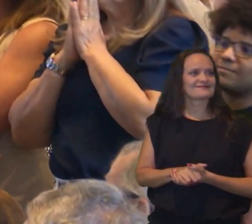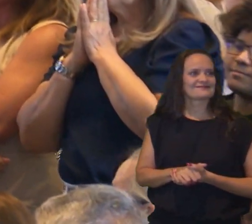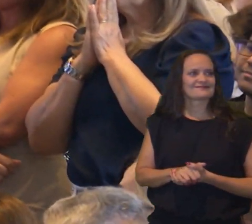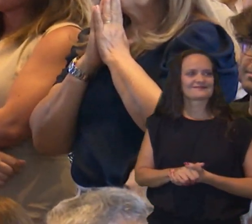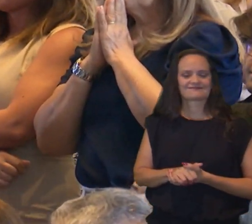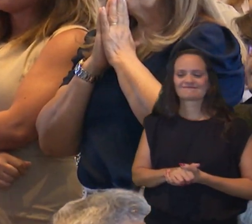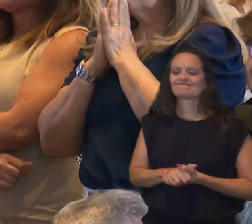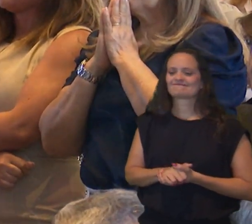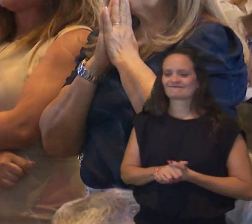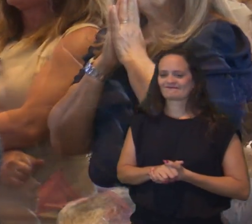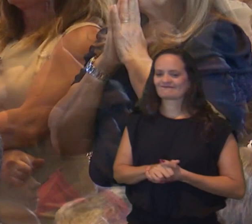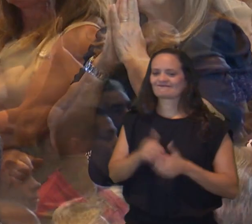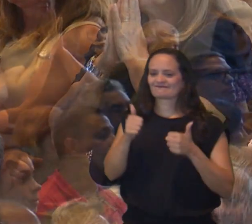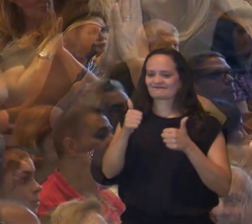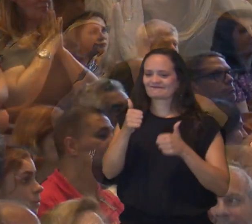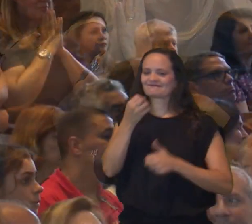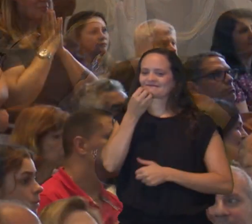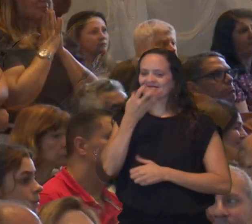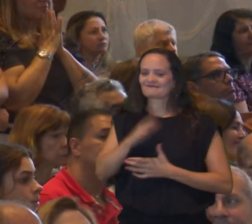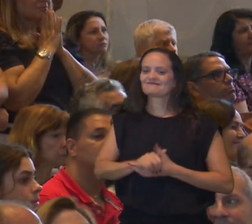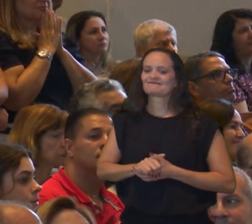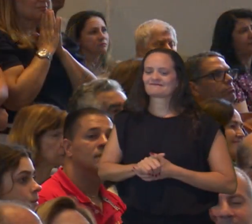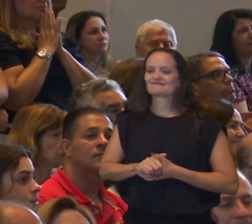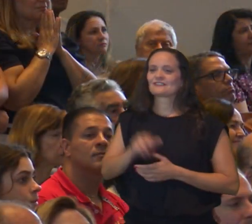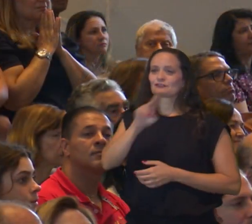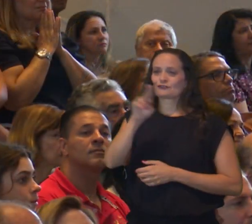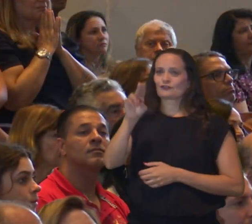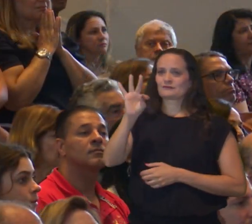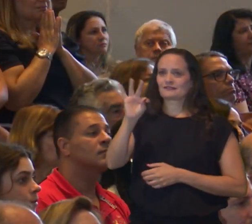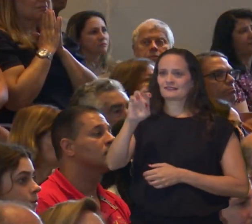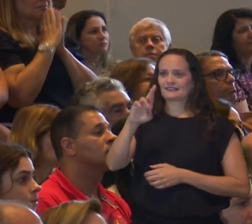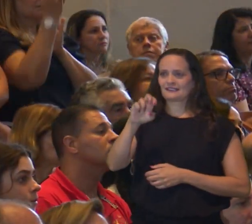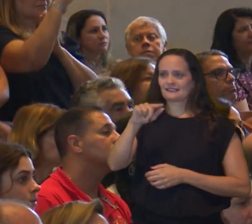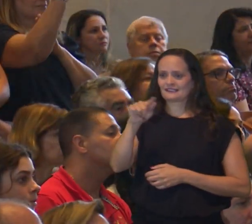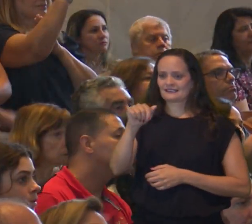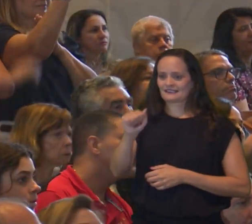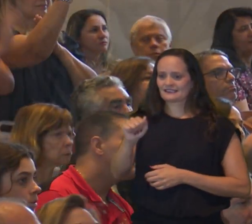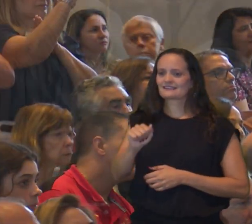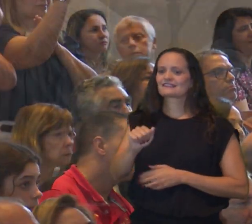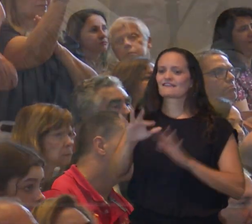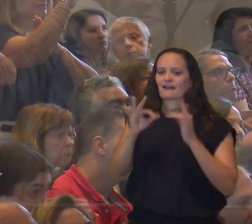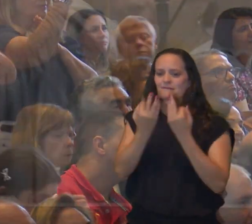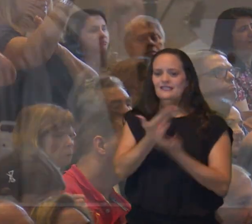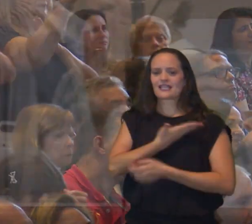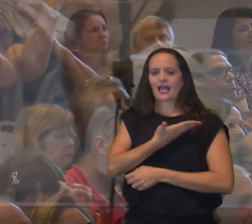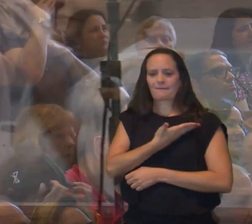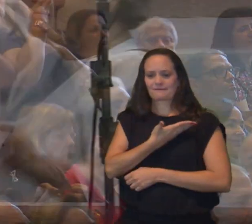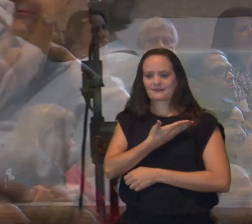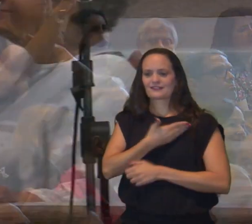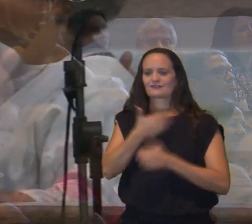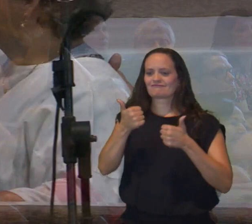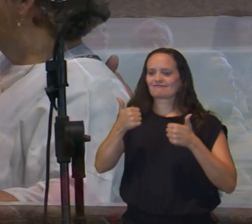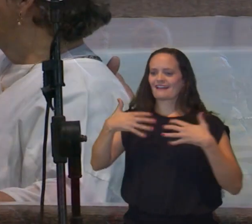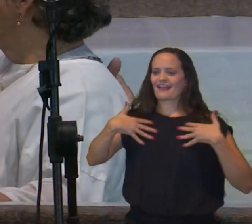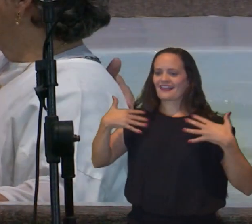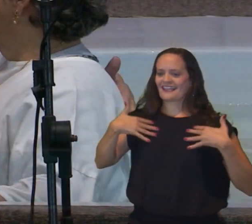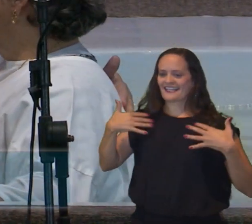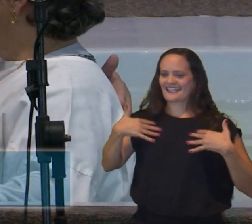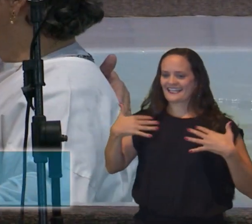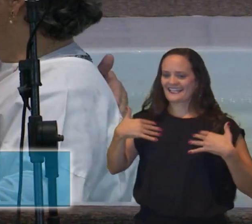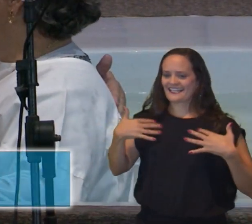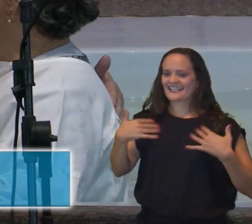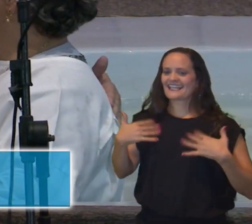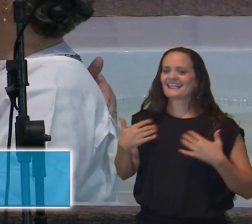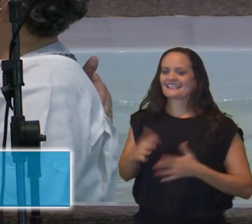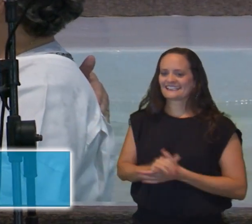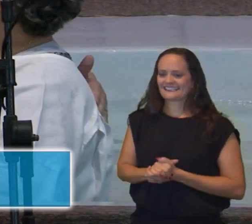Nosso irmão Adonias, sua filha, os parentes, os amigos. Uma alegria, Terezinha,